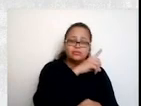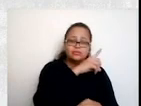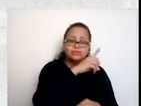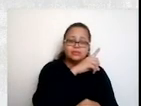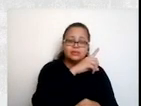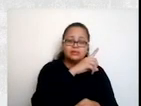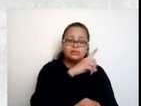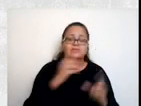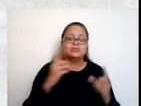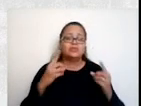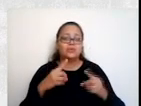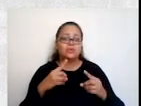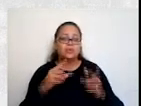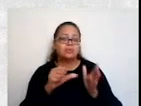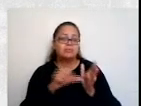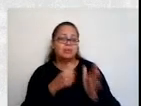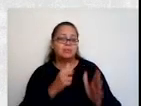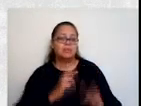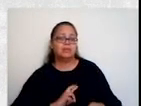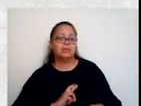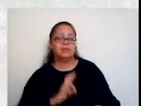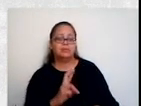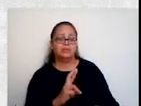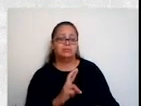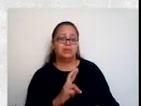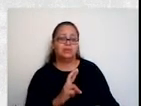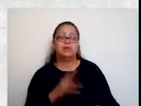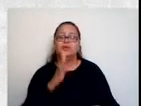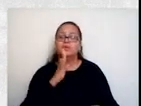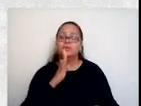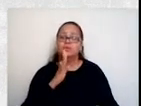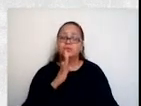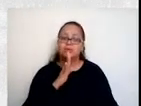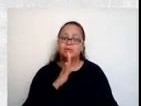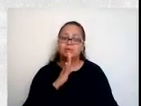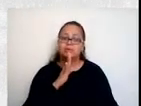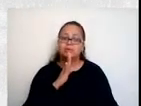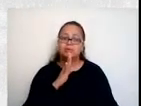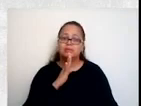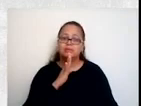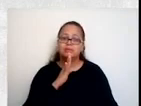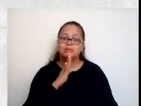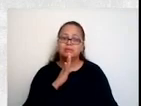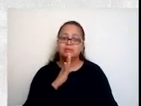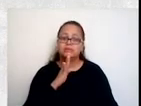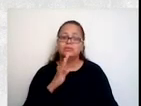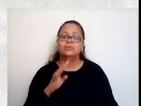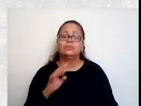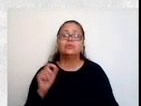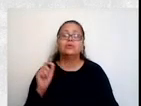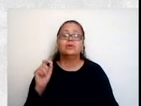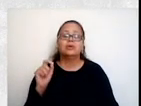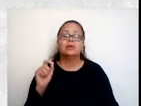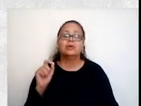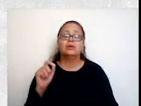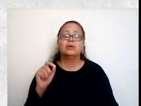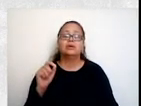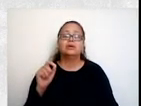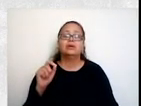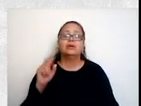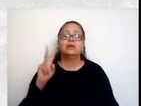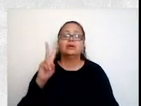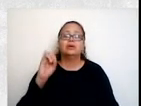República. O mais conhecido desses bandos foi o que era liderado por Virgulino Ferreira da Silva,